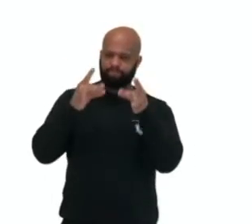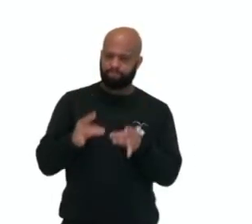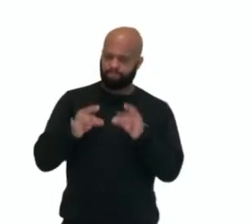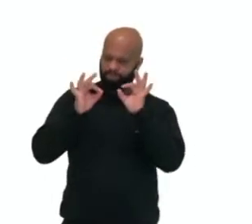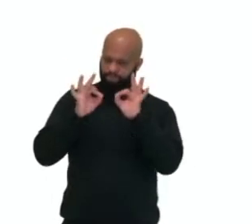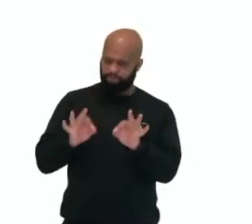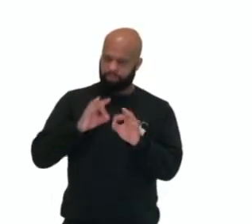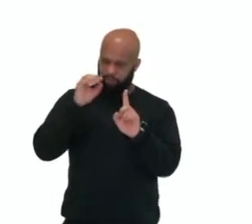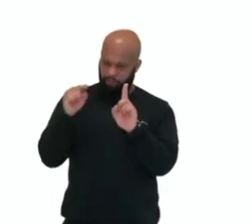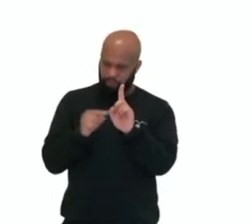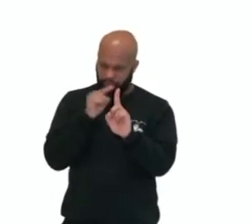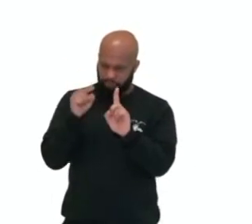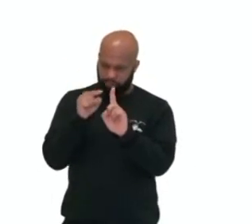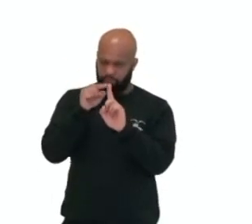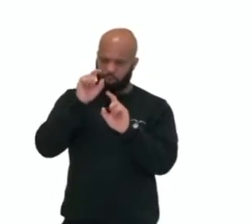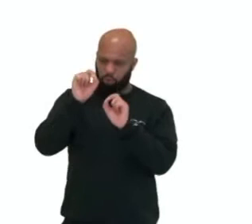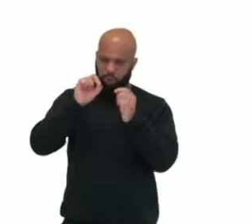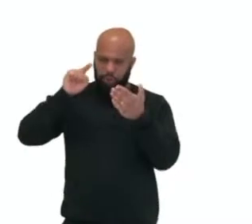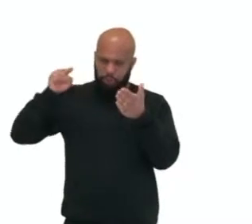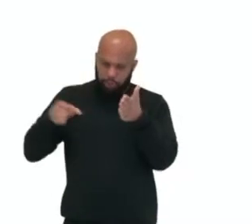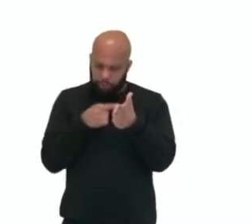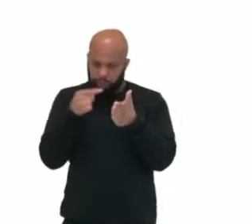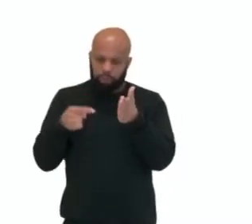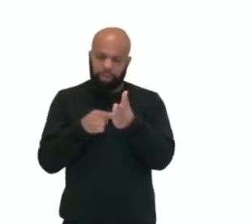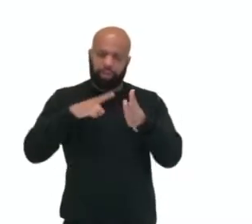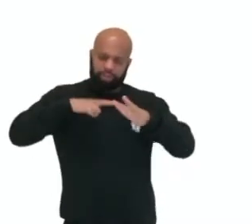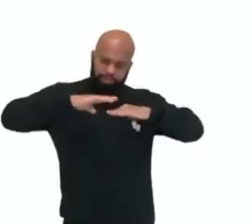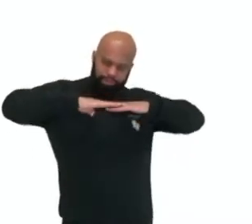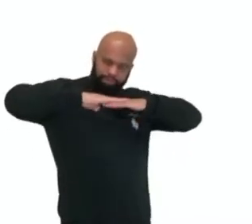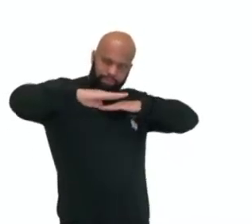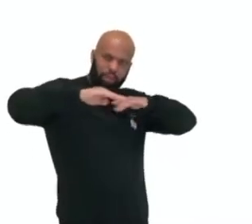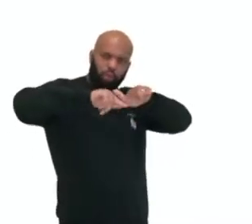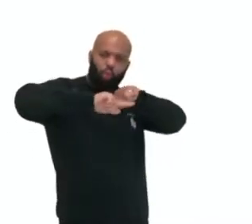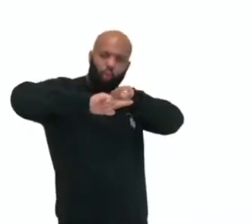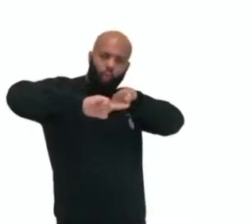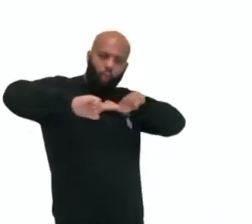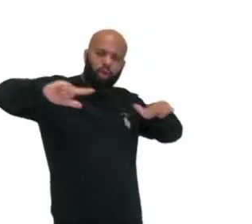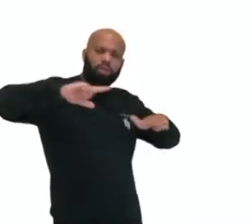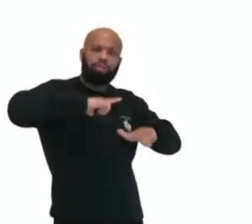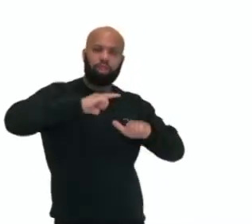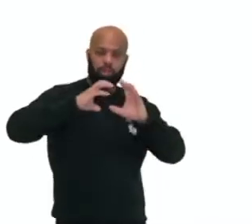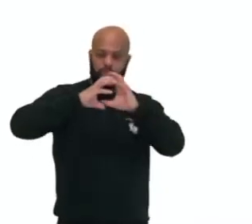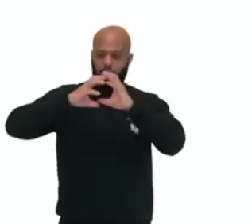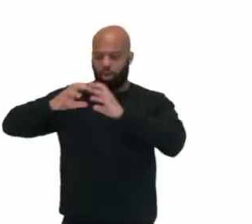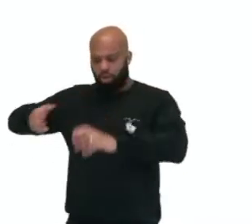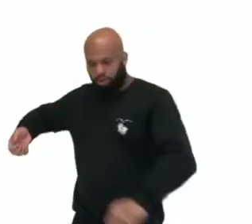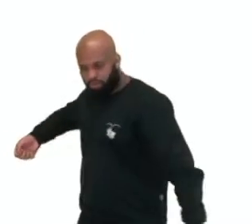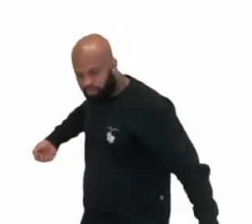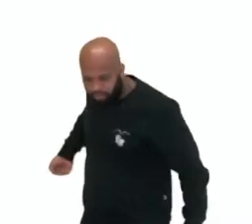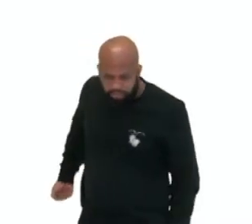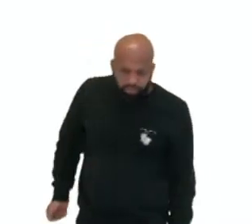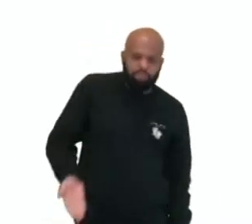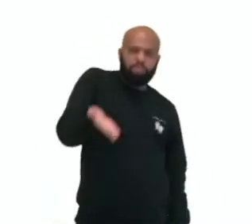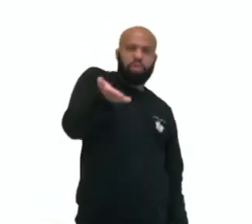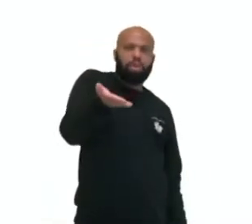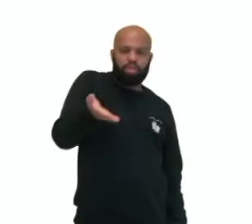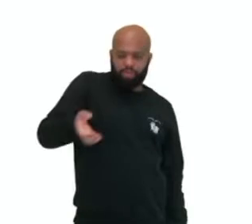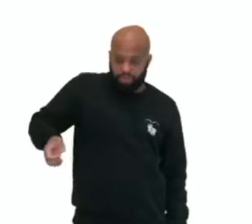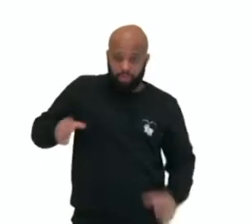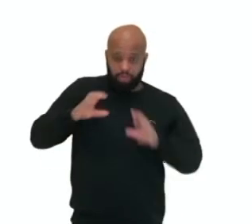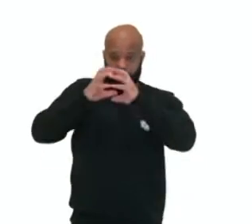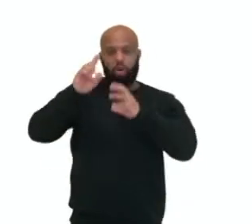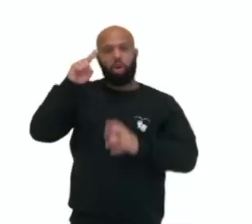em quadras de superfície lisa a partir do lançamento de bolas, que são as bochas, tá?